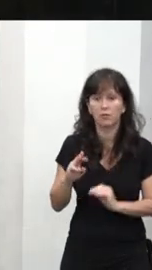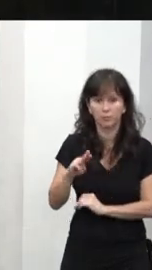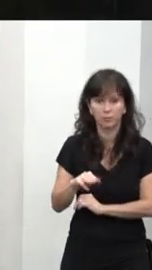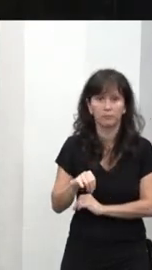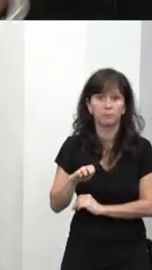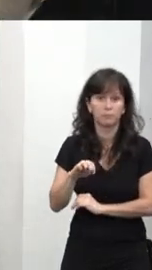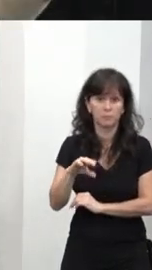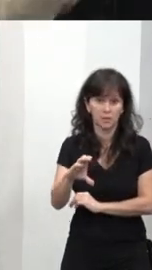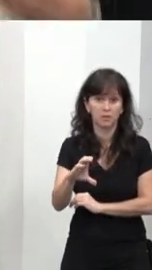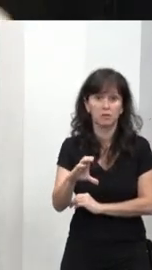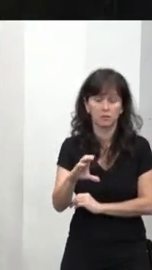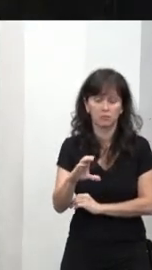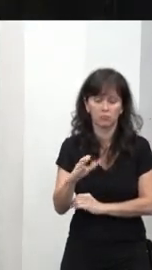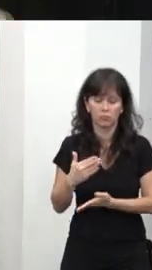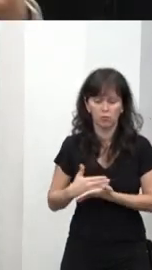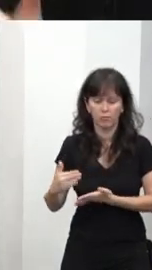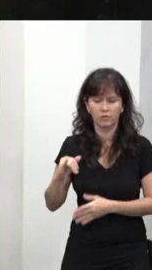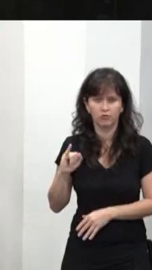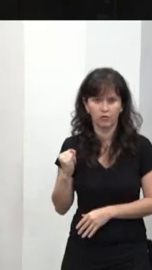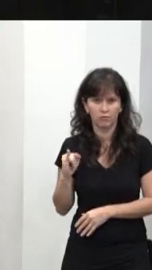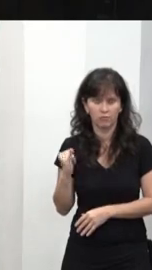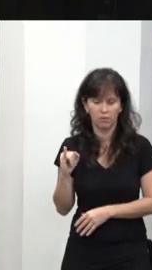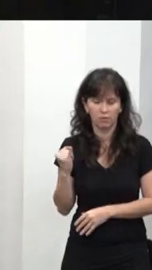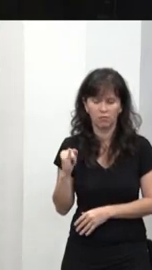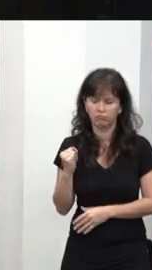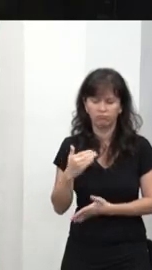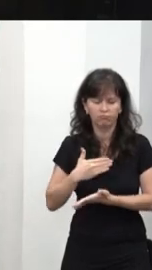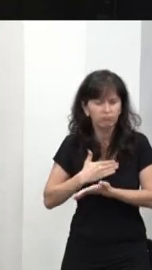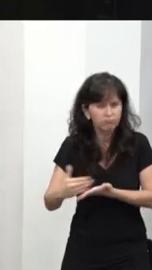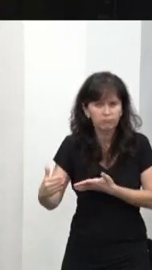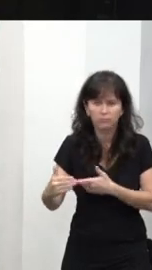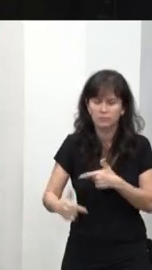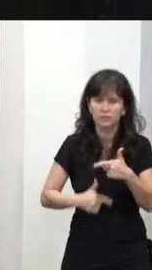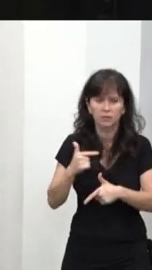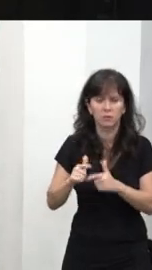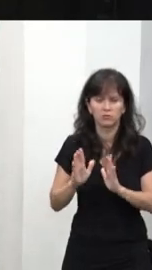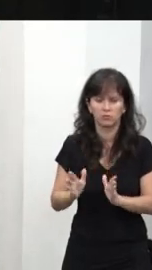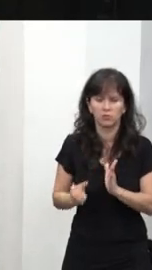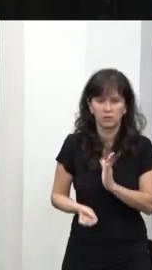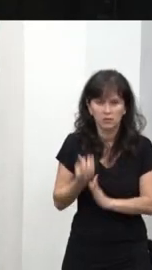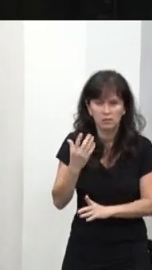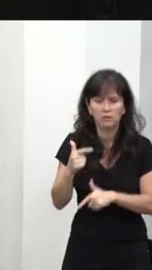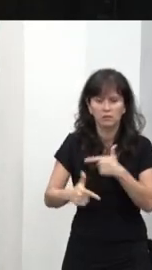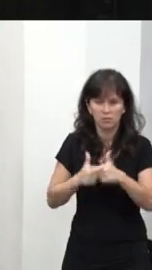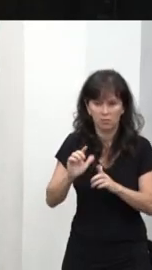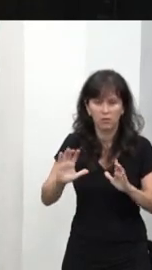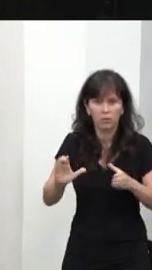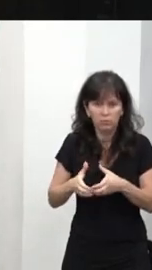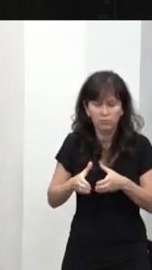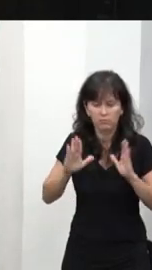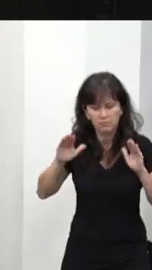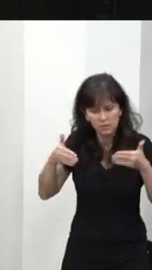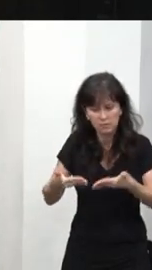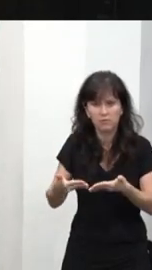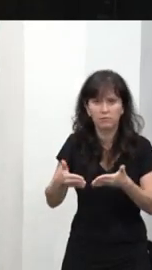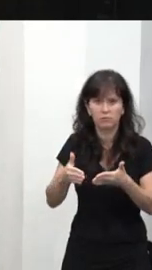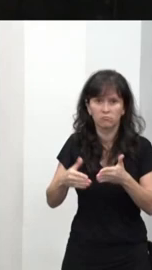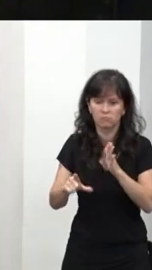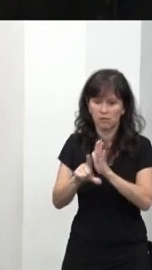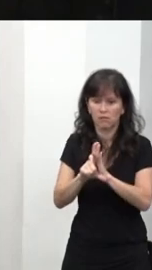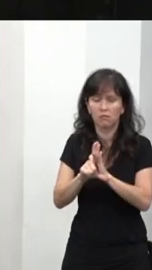ocorre em janeiro a gente instituiu logo nos primeiros dias de trabalho um grupo específico para cuidar da Paulo Gustavo